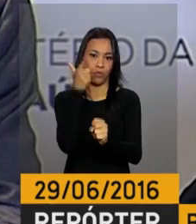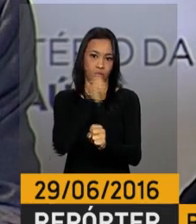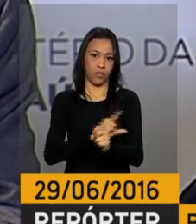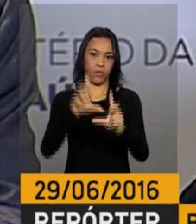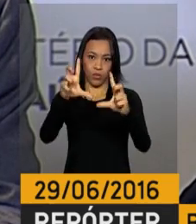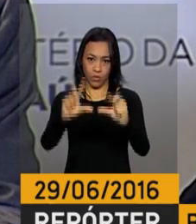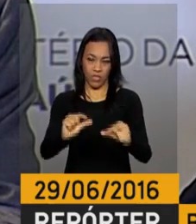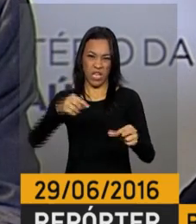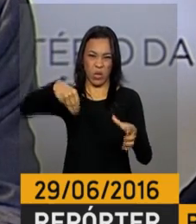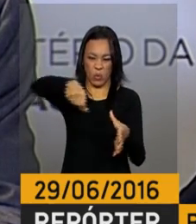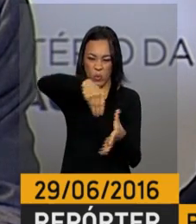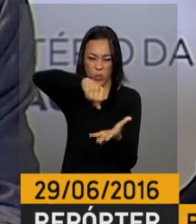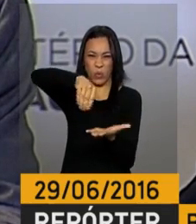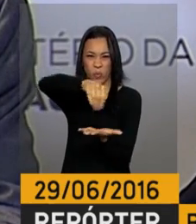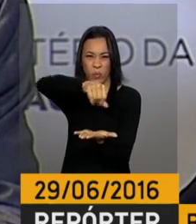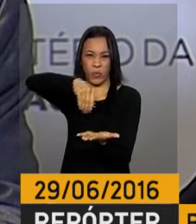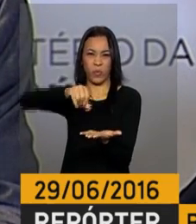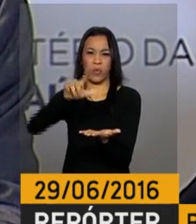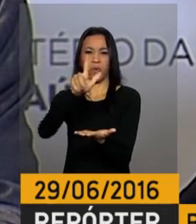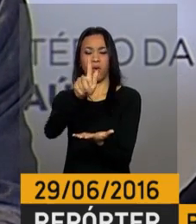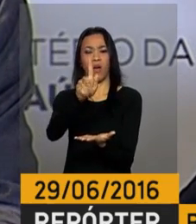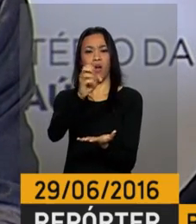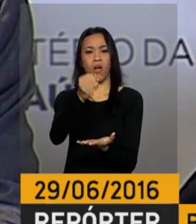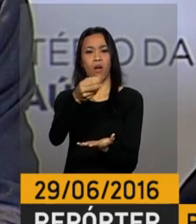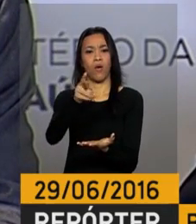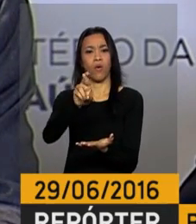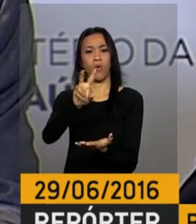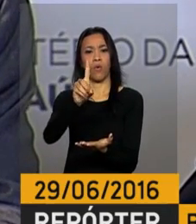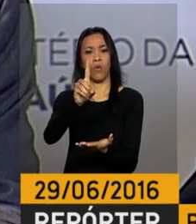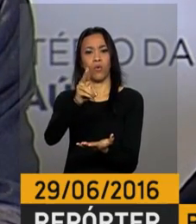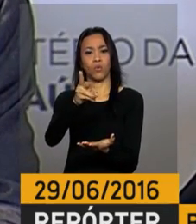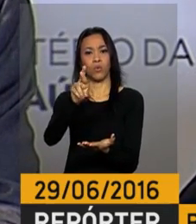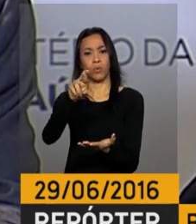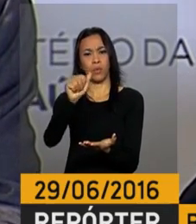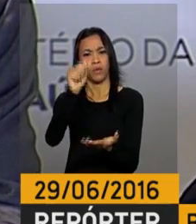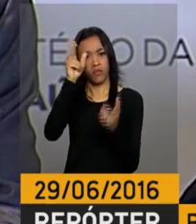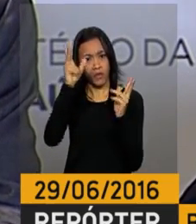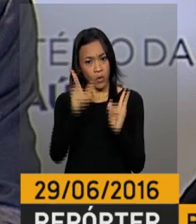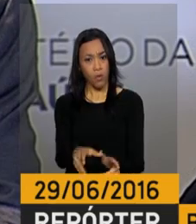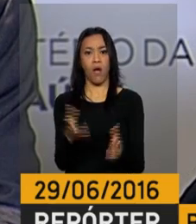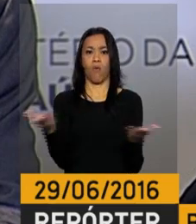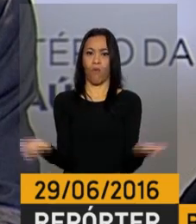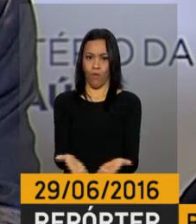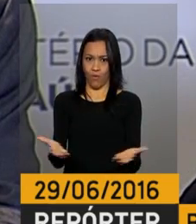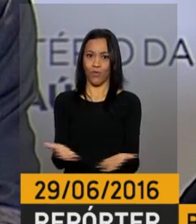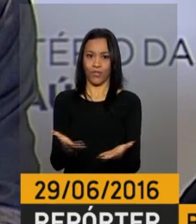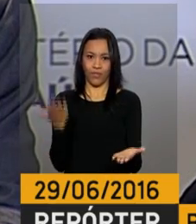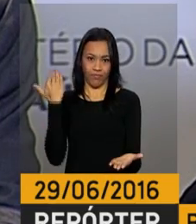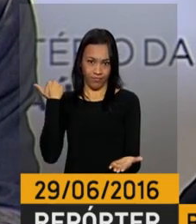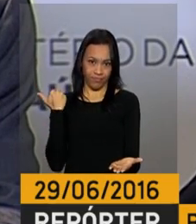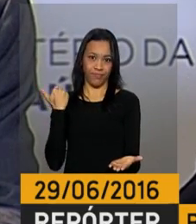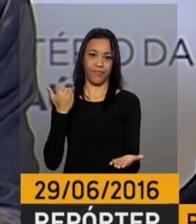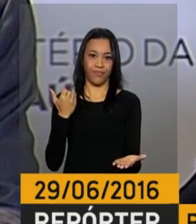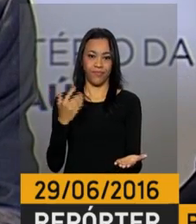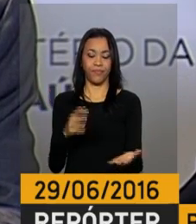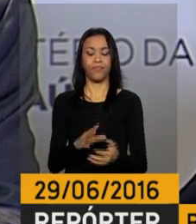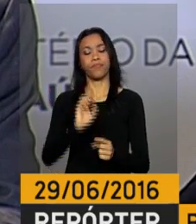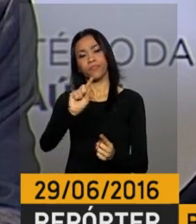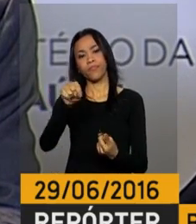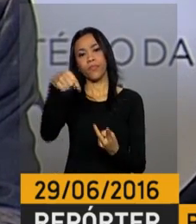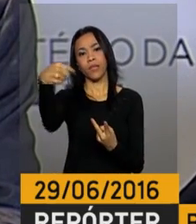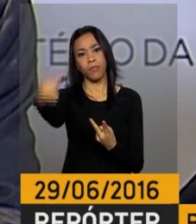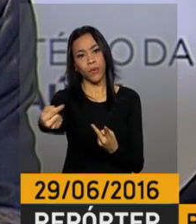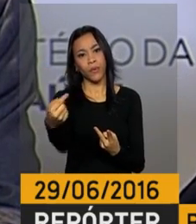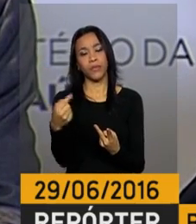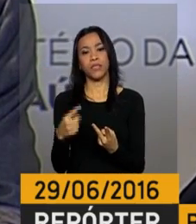2010 nós encerramos numa cerimônia parecida com essa então mas eh depois seguimos com